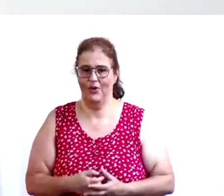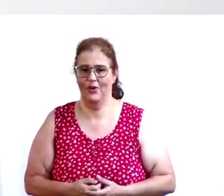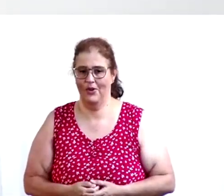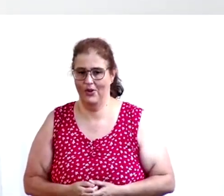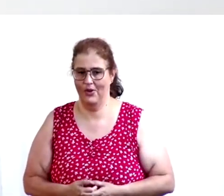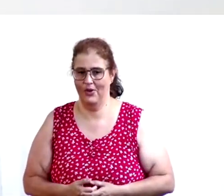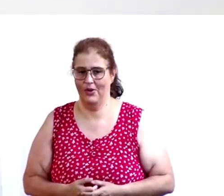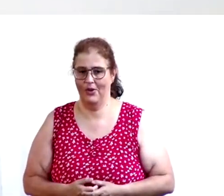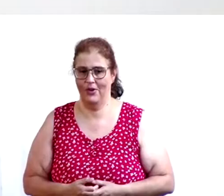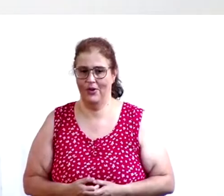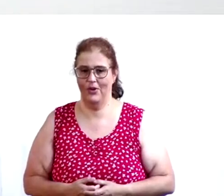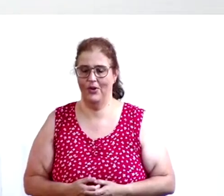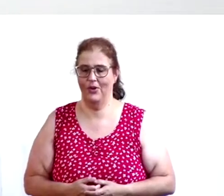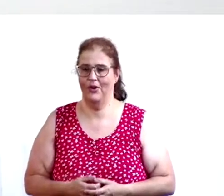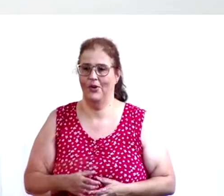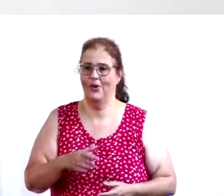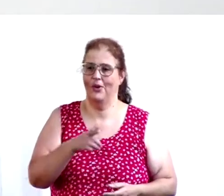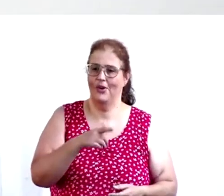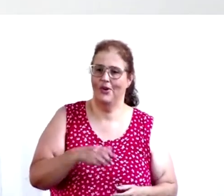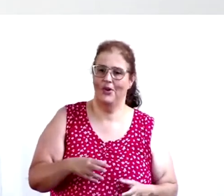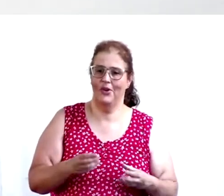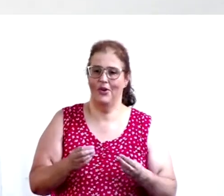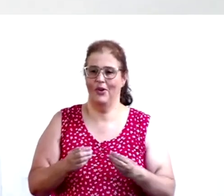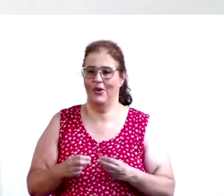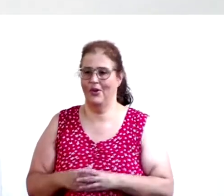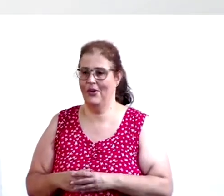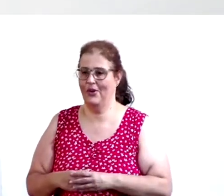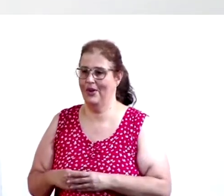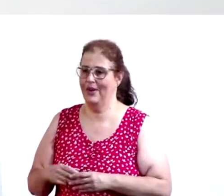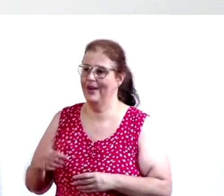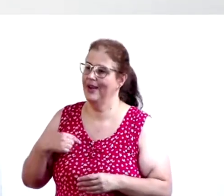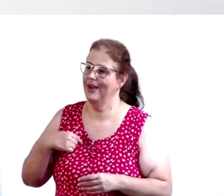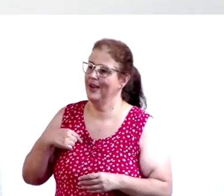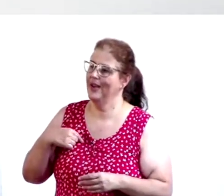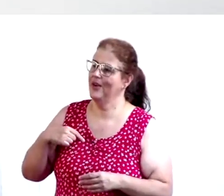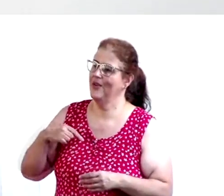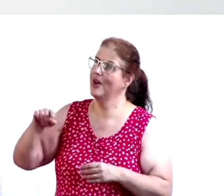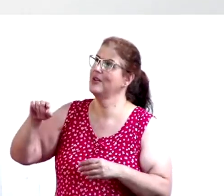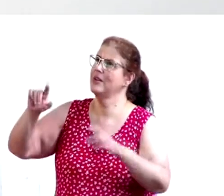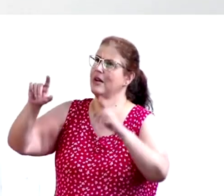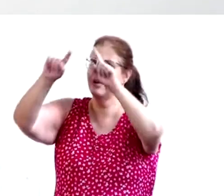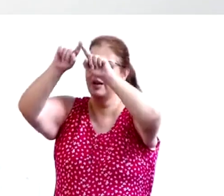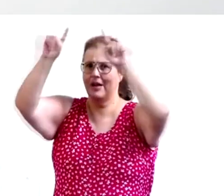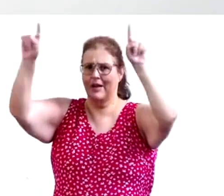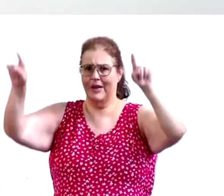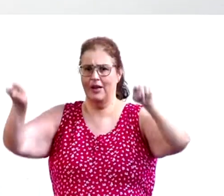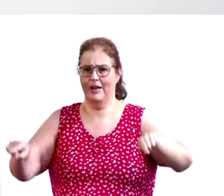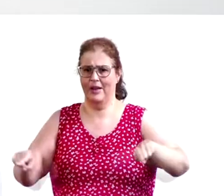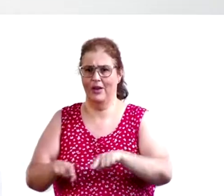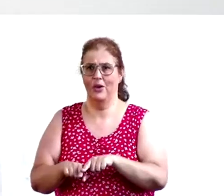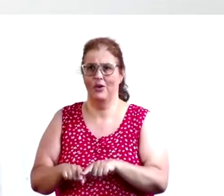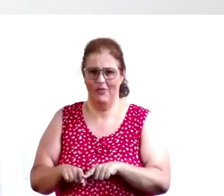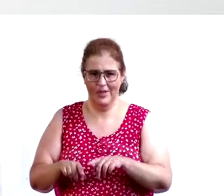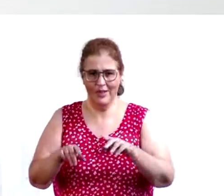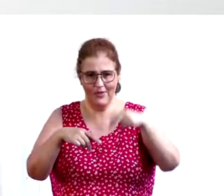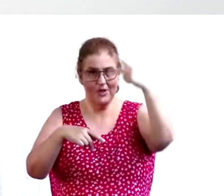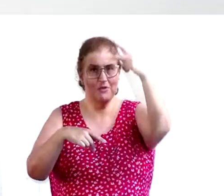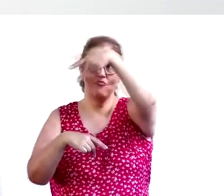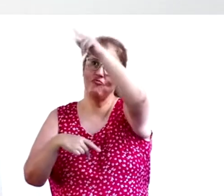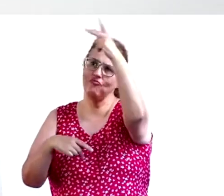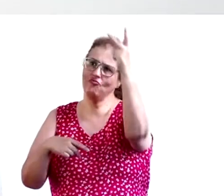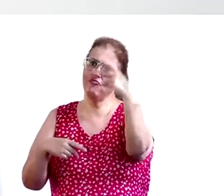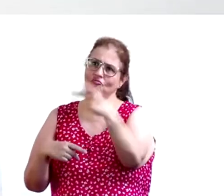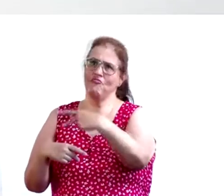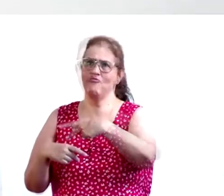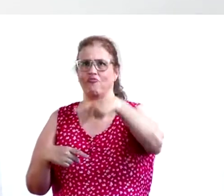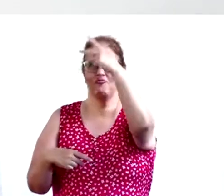maravilhoso e a pessoa diz: ele custa $1 milhão. E você fala: por que um quadro custa $1 milhão? Ah, porque ele é de Monet. Ah, porque ele é